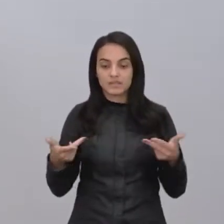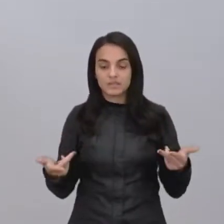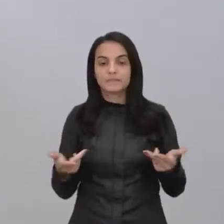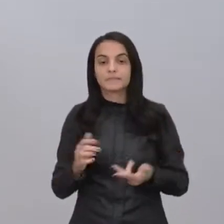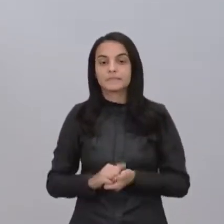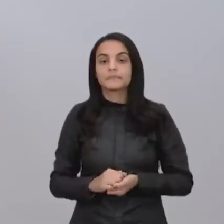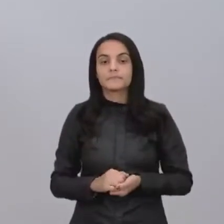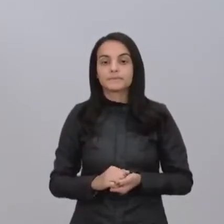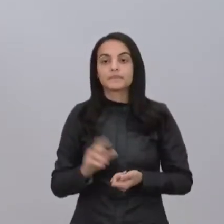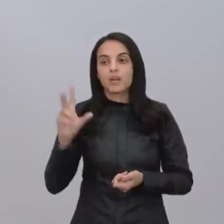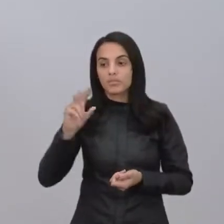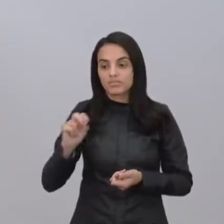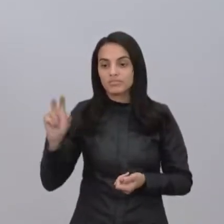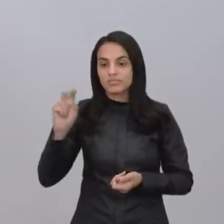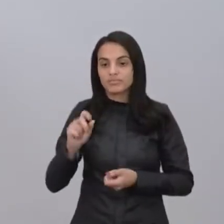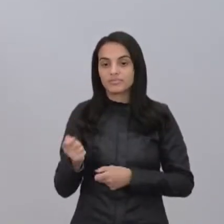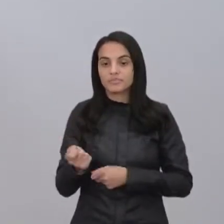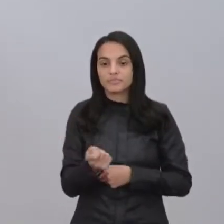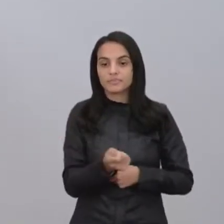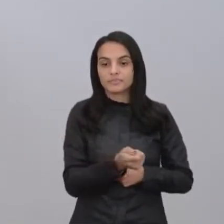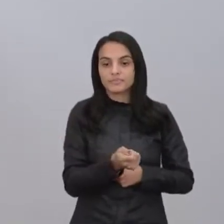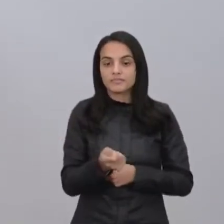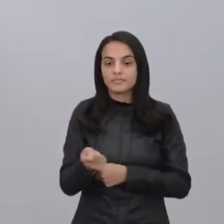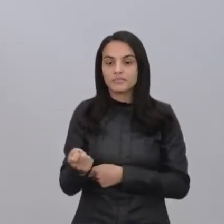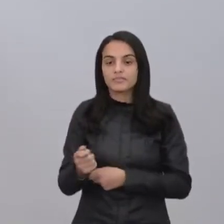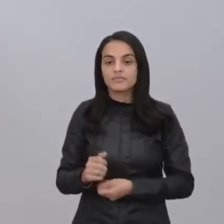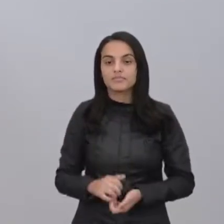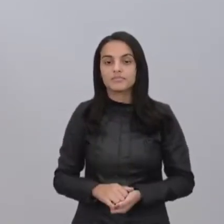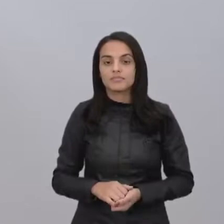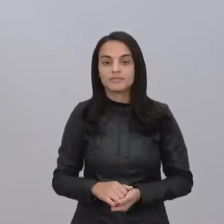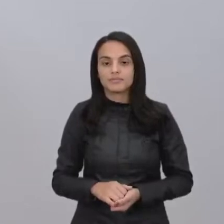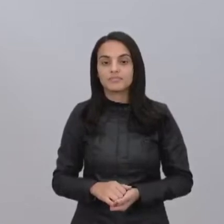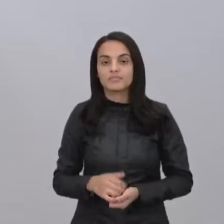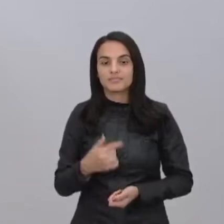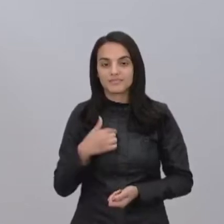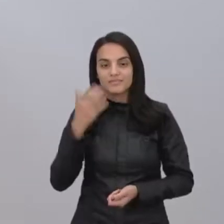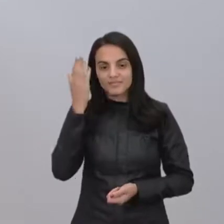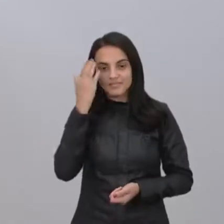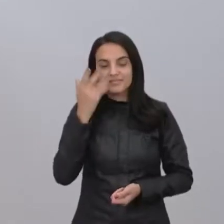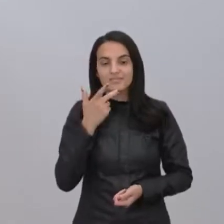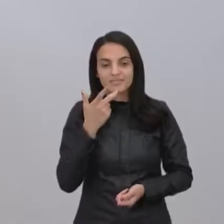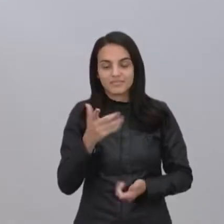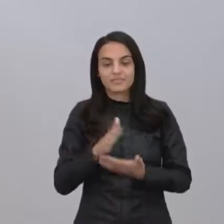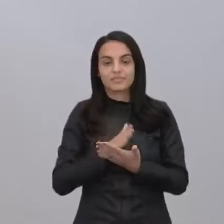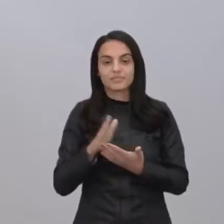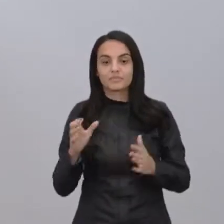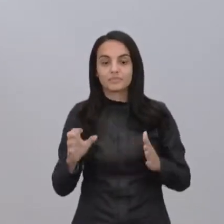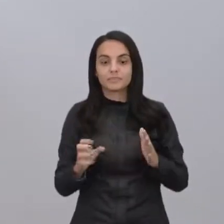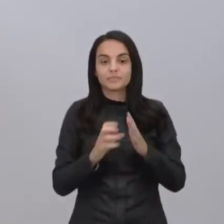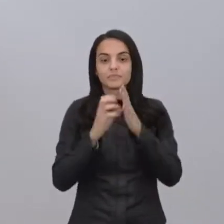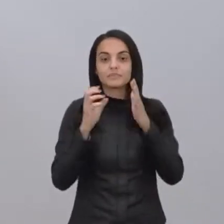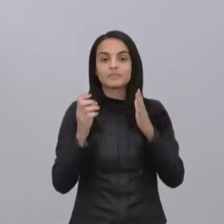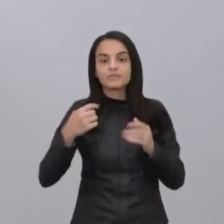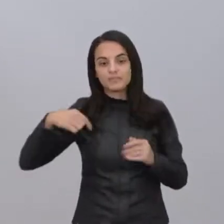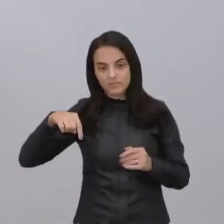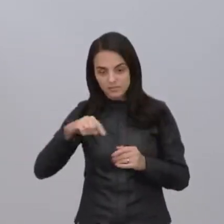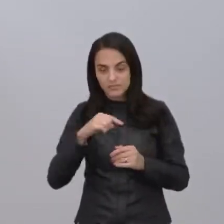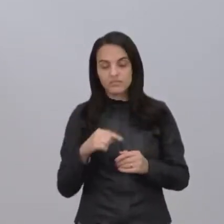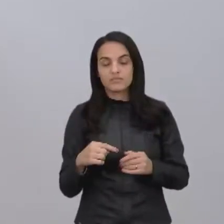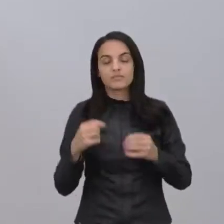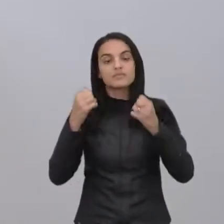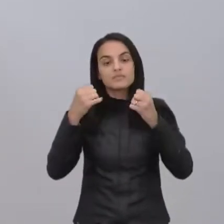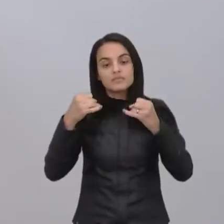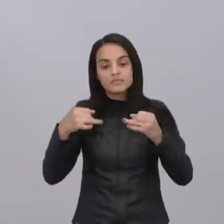aos agrotóxicos. E aí, lembram-se que eu falei de alguns efeitos, né? E aí a gente vai